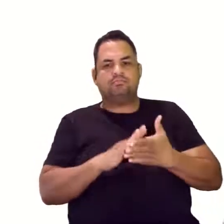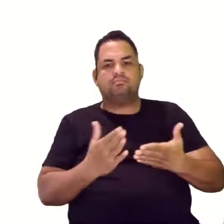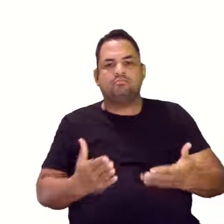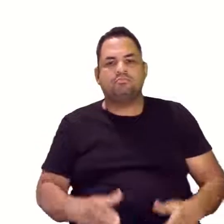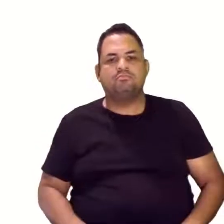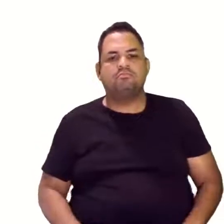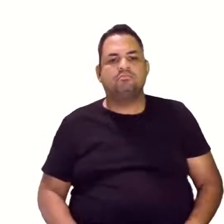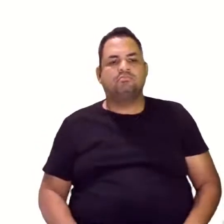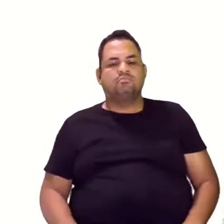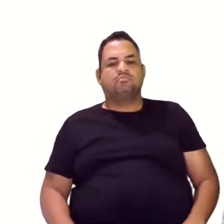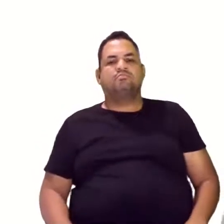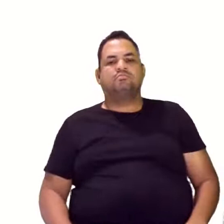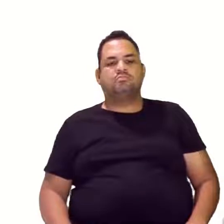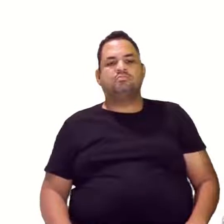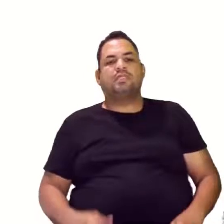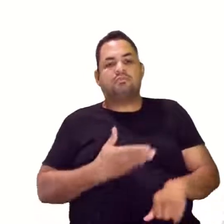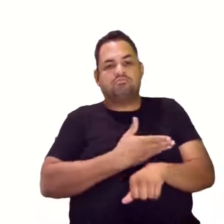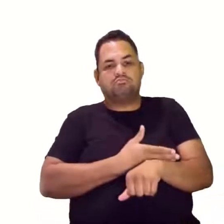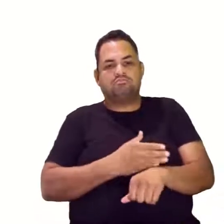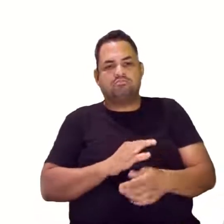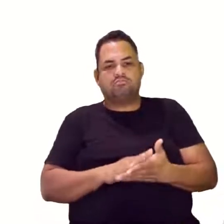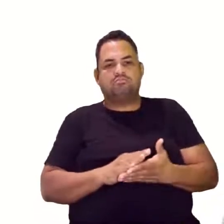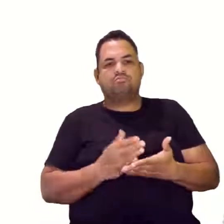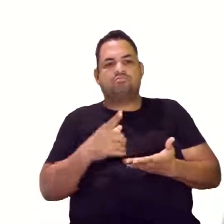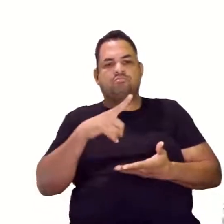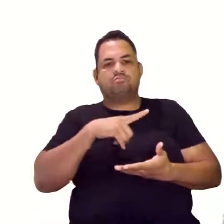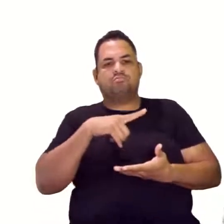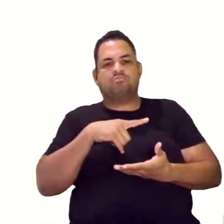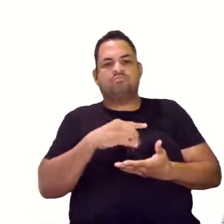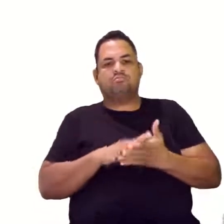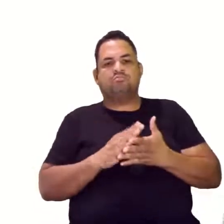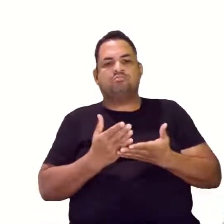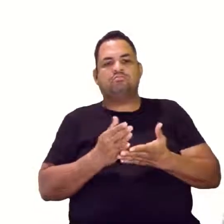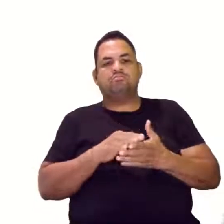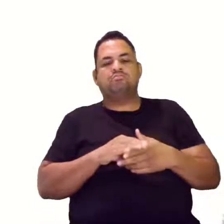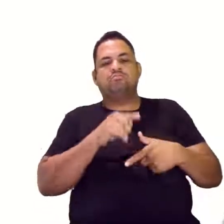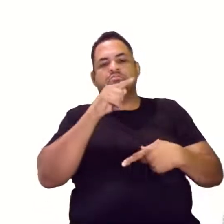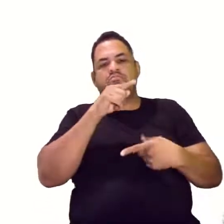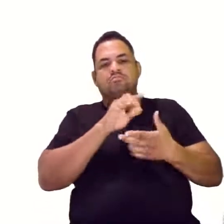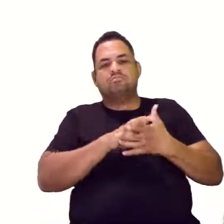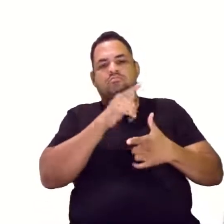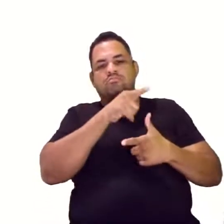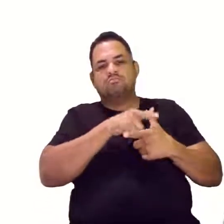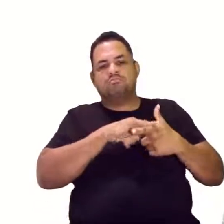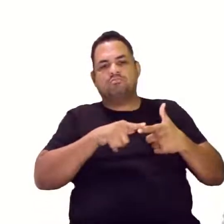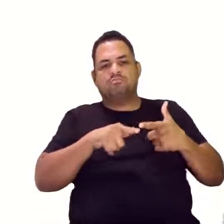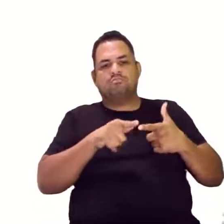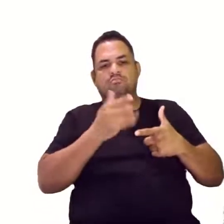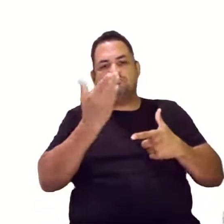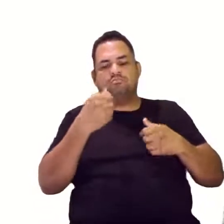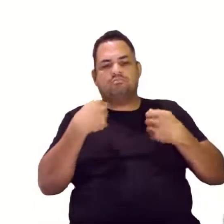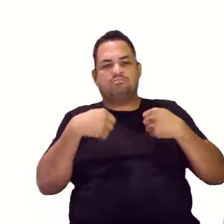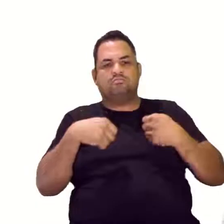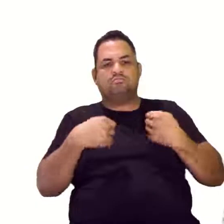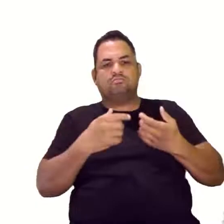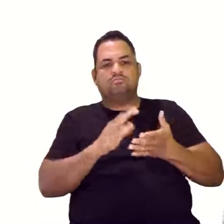mostrar esse valor em unidade, né? Isso. Para obter esse valor, basta dividir o total do gasto, já está dizendo o que é para fazer, Já né? tá O